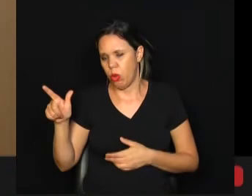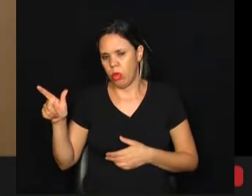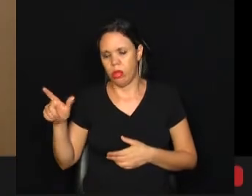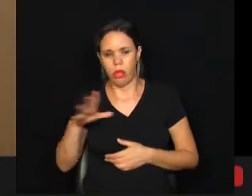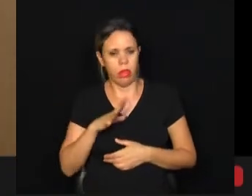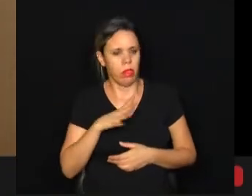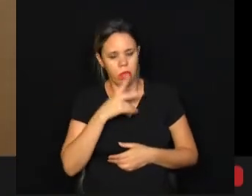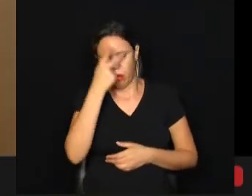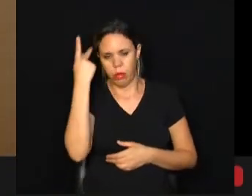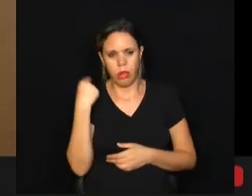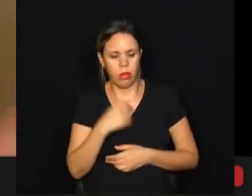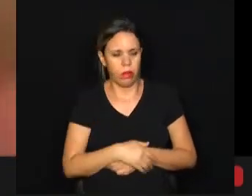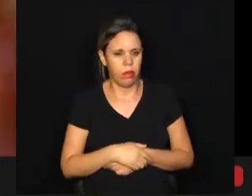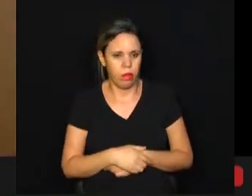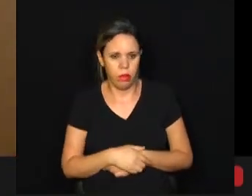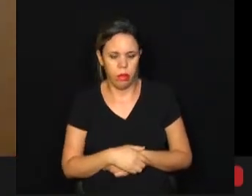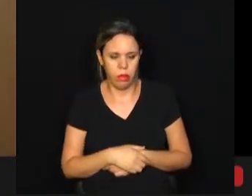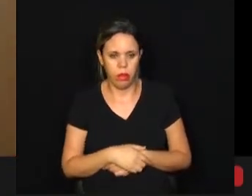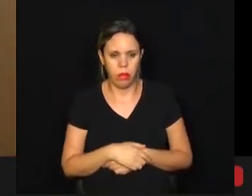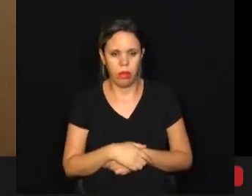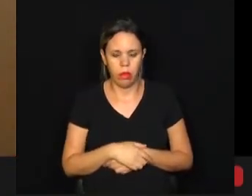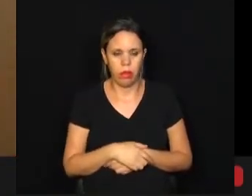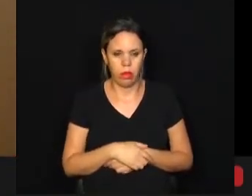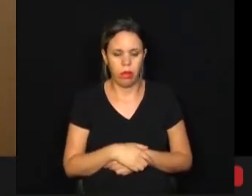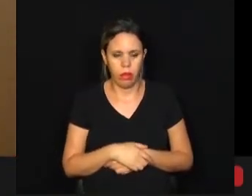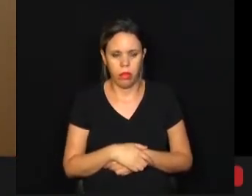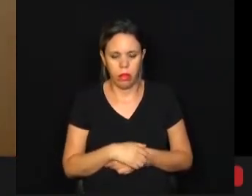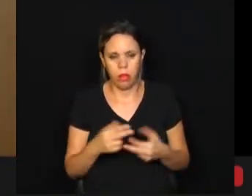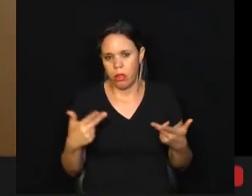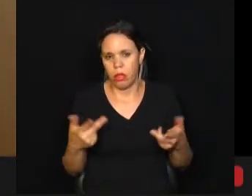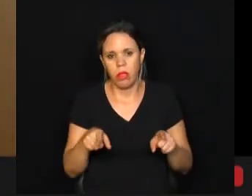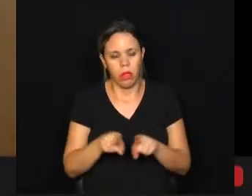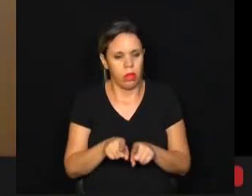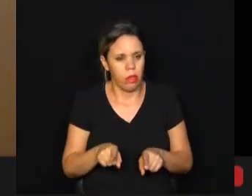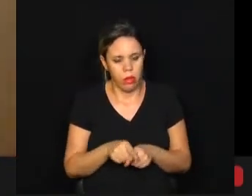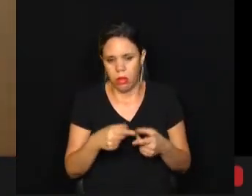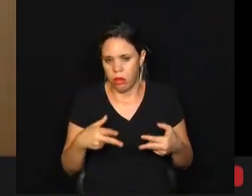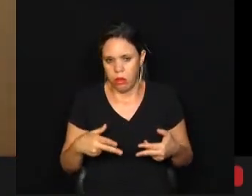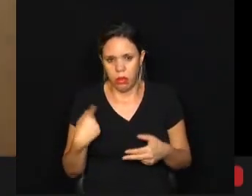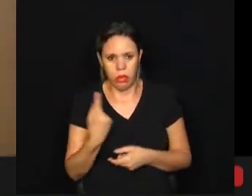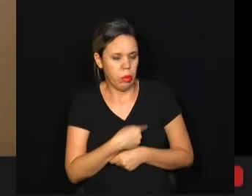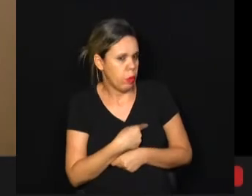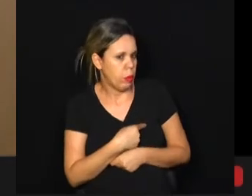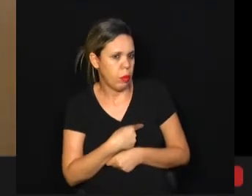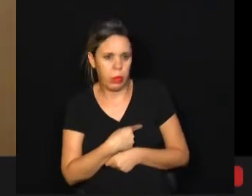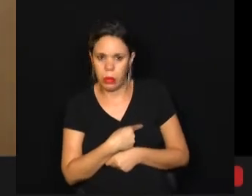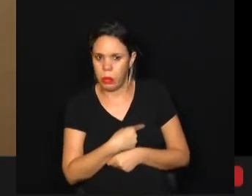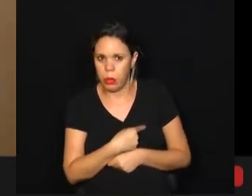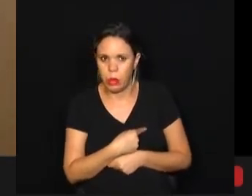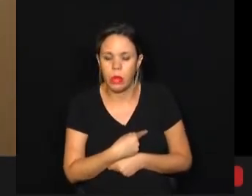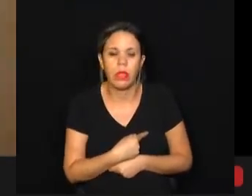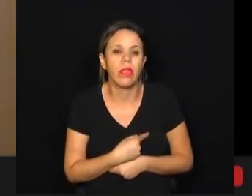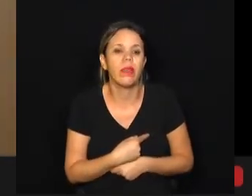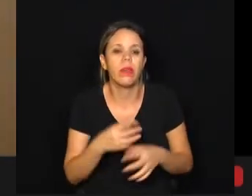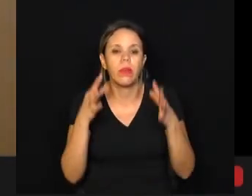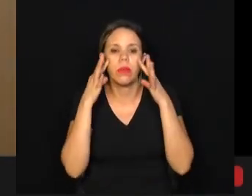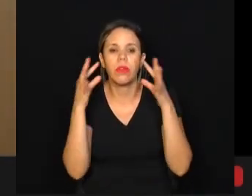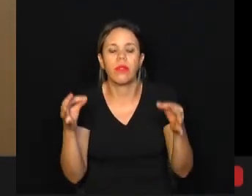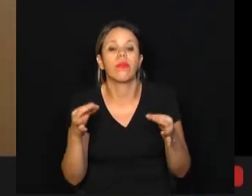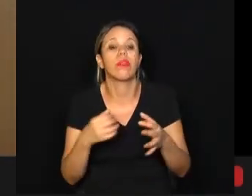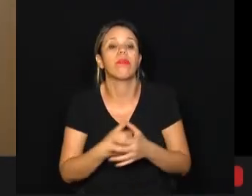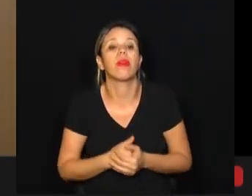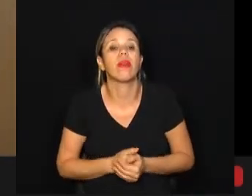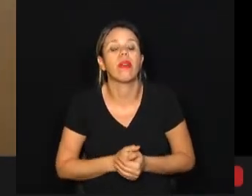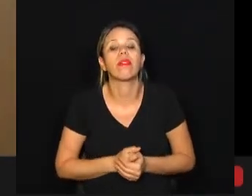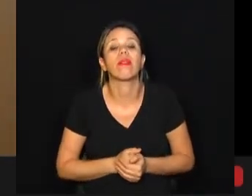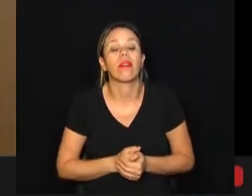cidadã. Então, esse tipo de coisa também são coisas que nós temos que estar muito atentos e cuidar.